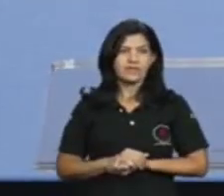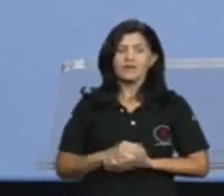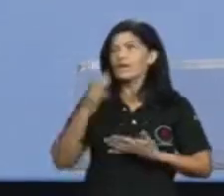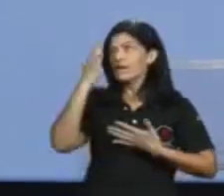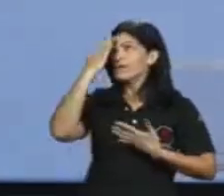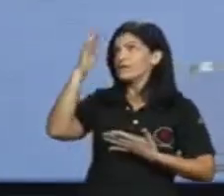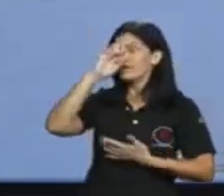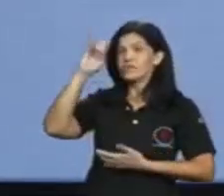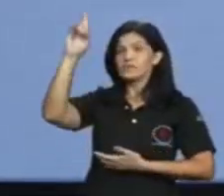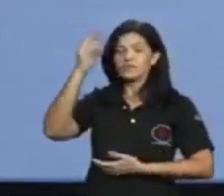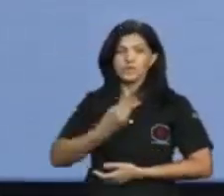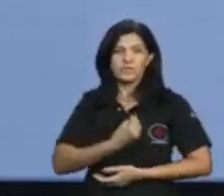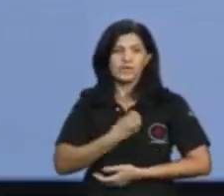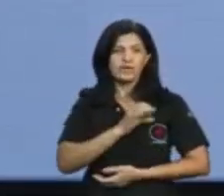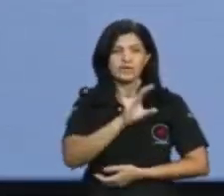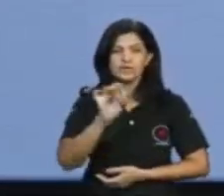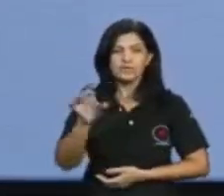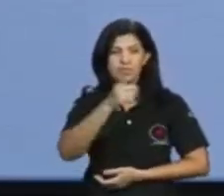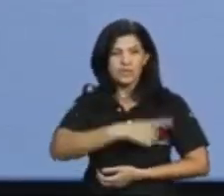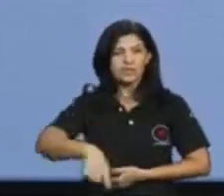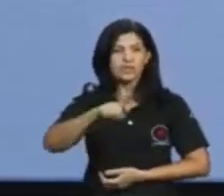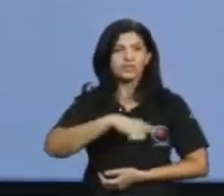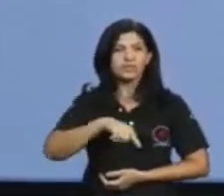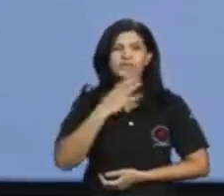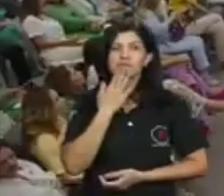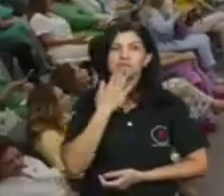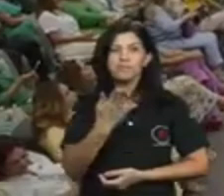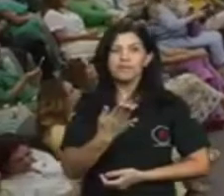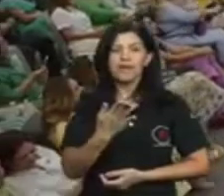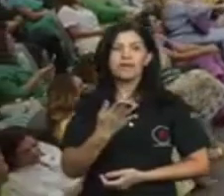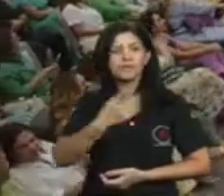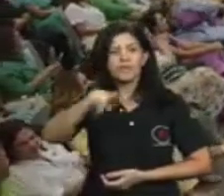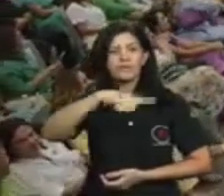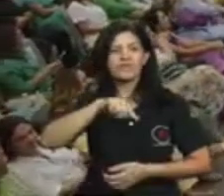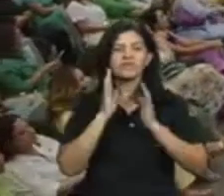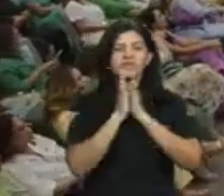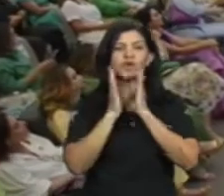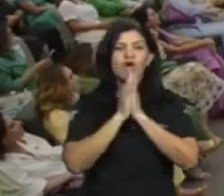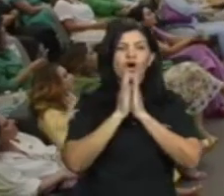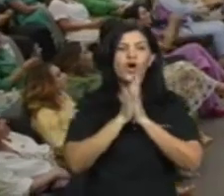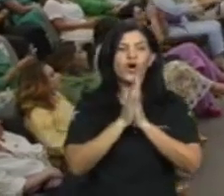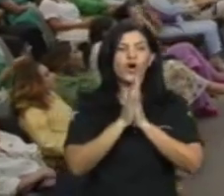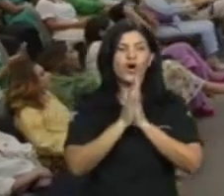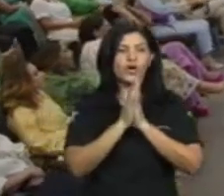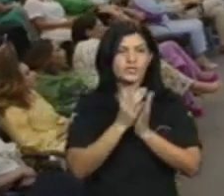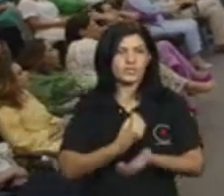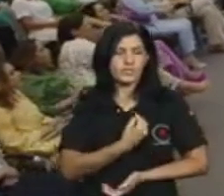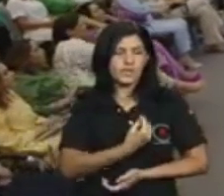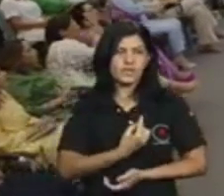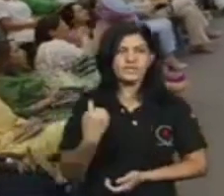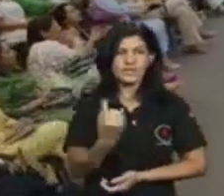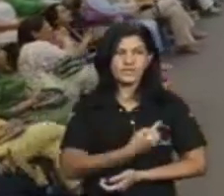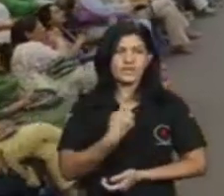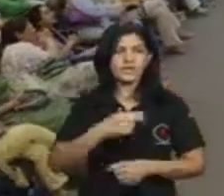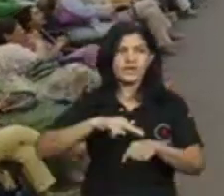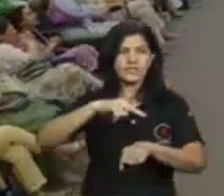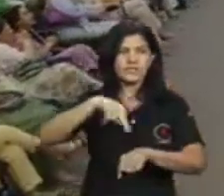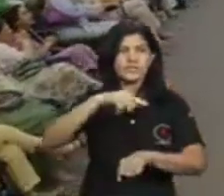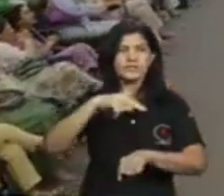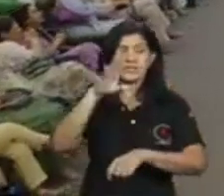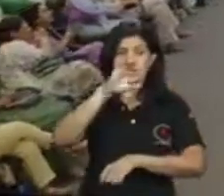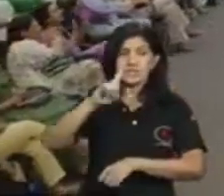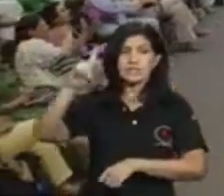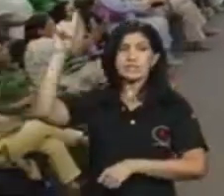pela vida de cada um de vocês. Peço que vocês orem por nós, orem pela nossa nação. E Deus, Ele